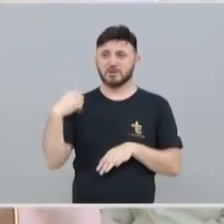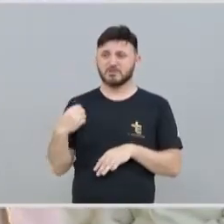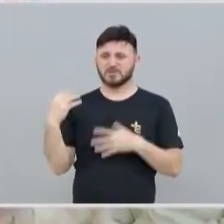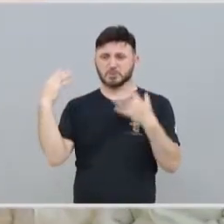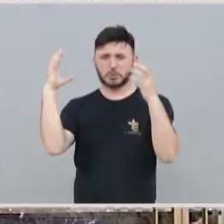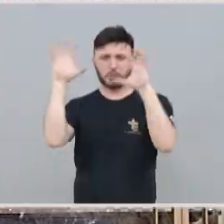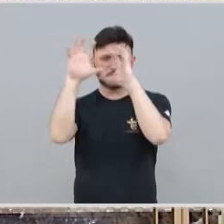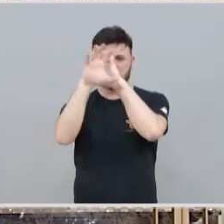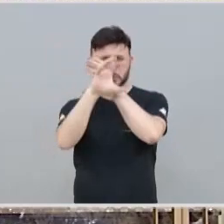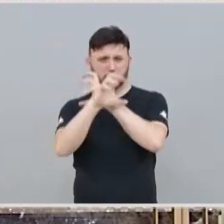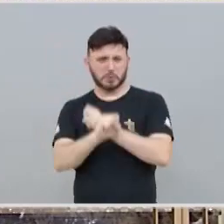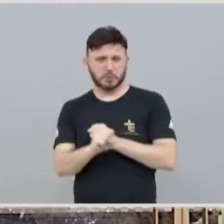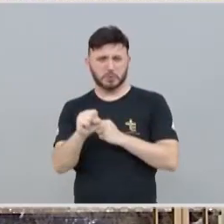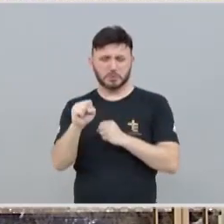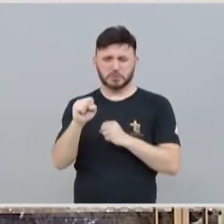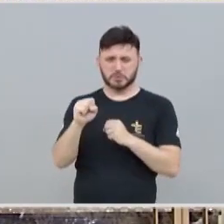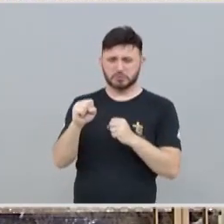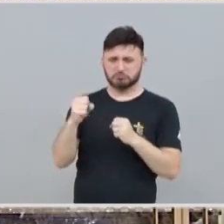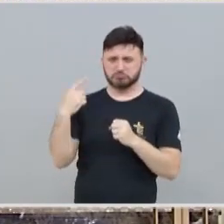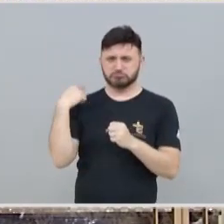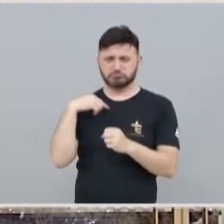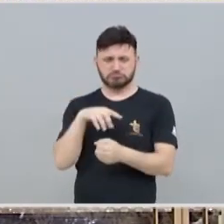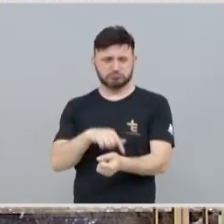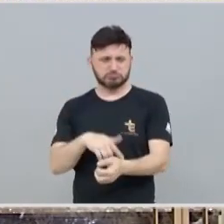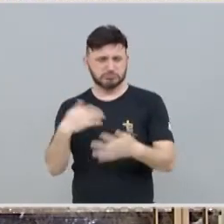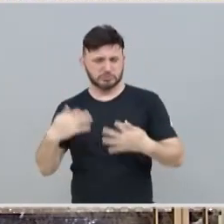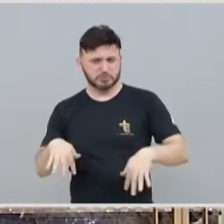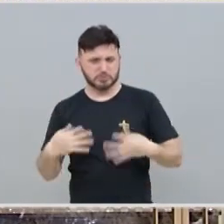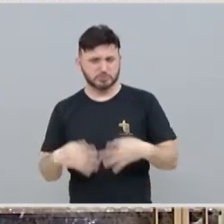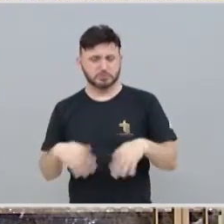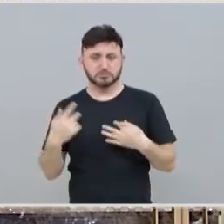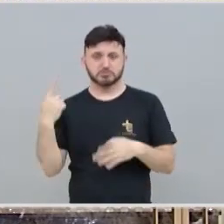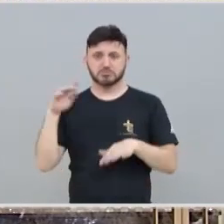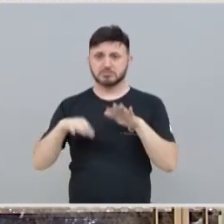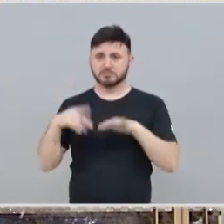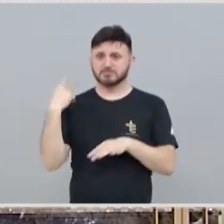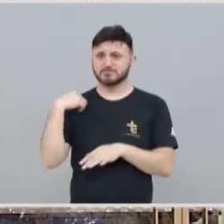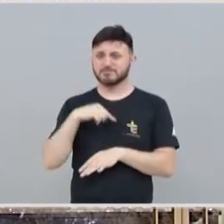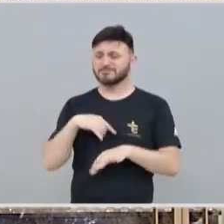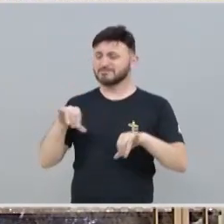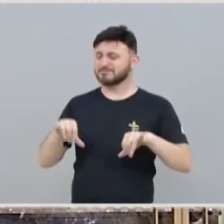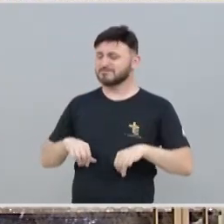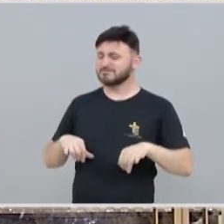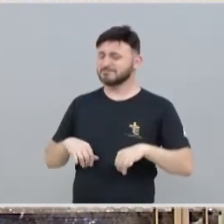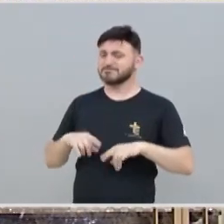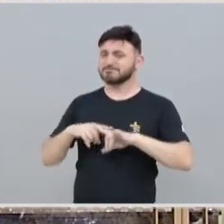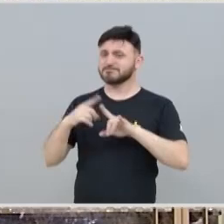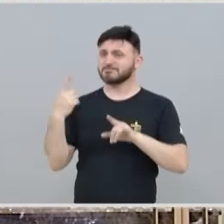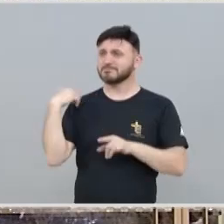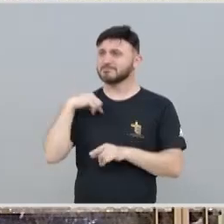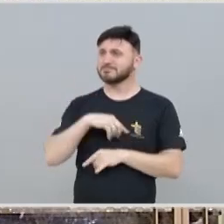vezes arranhado nós somos a imagem e semelhança de deus